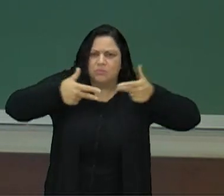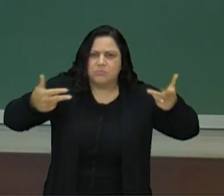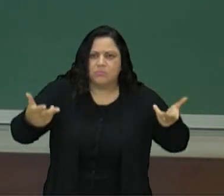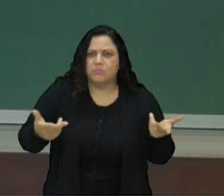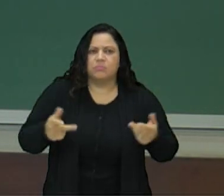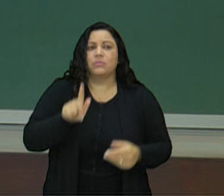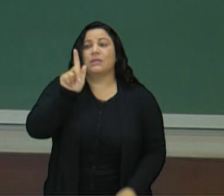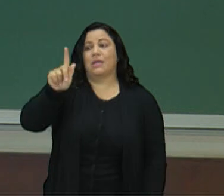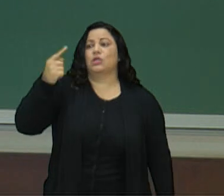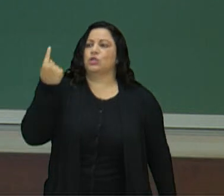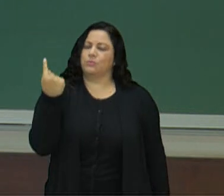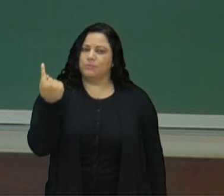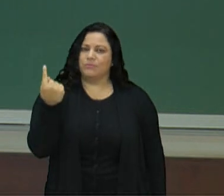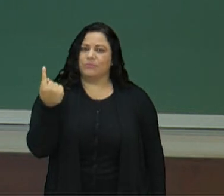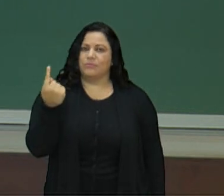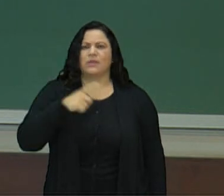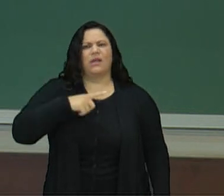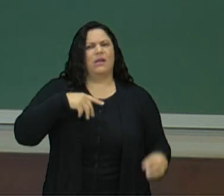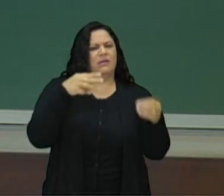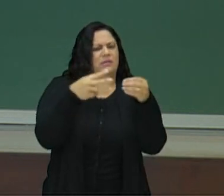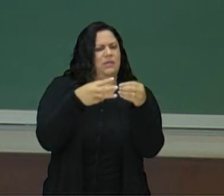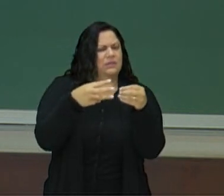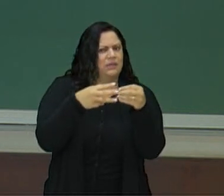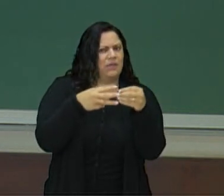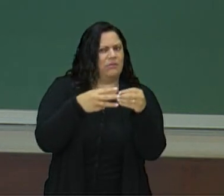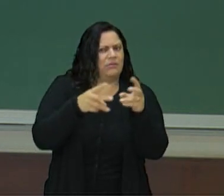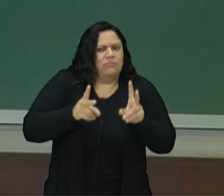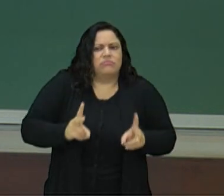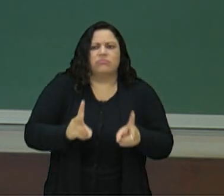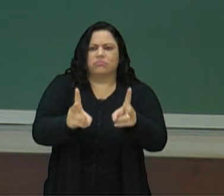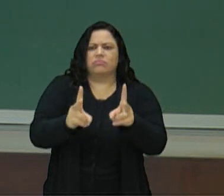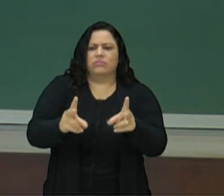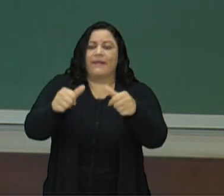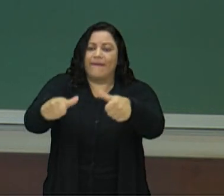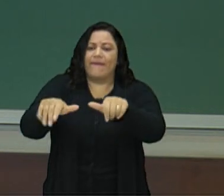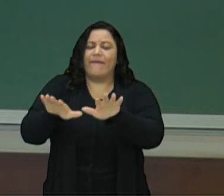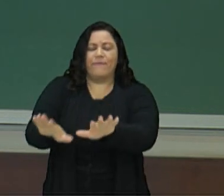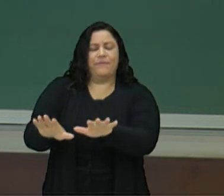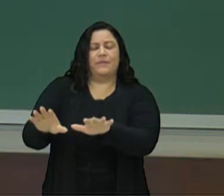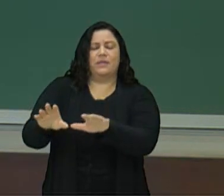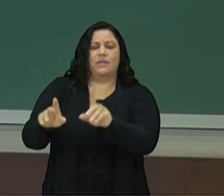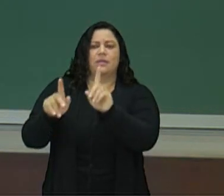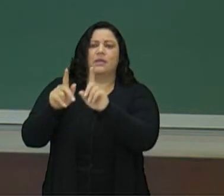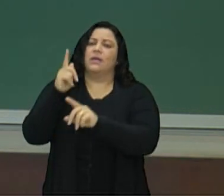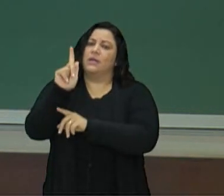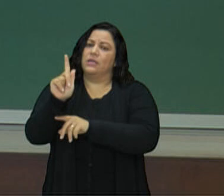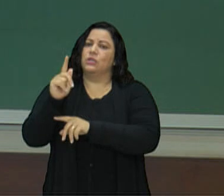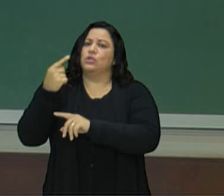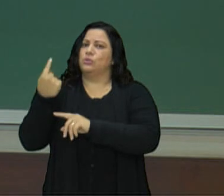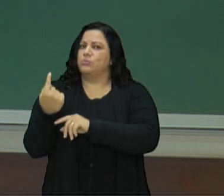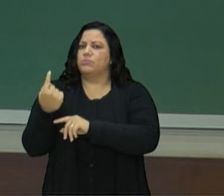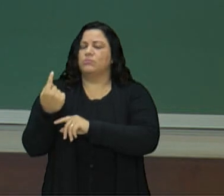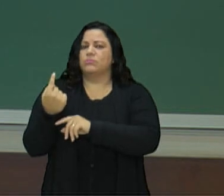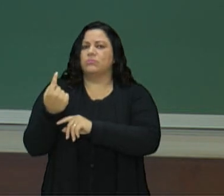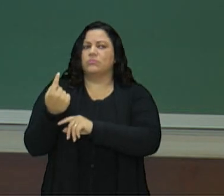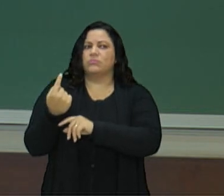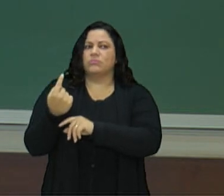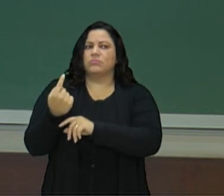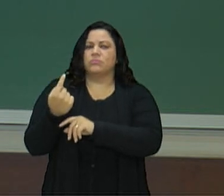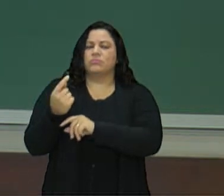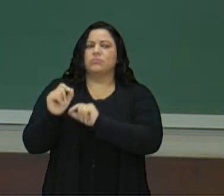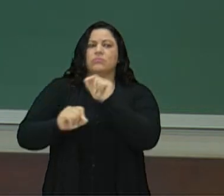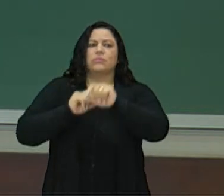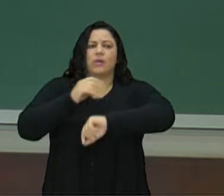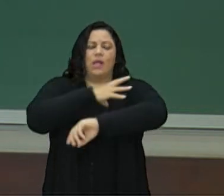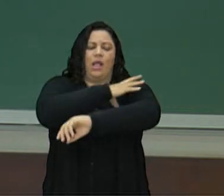G1. Tem células que nunca saem de G1. Por exemplo, células musculares, depois que elas se formam, se estabelecem, elas permanecem em